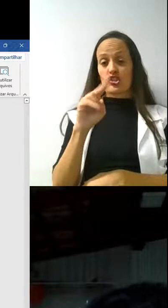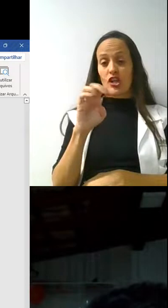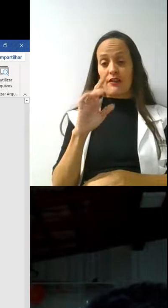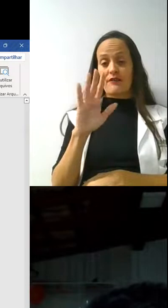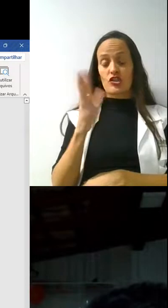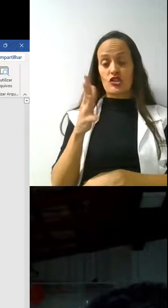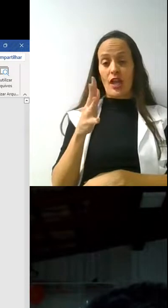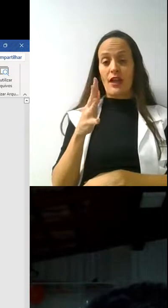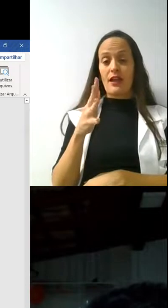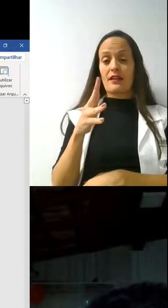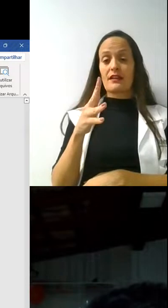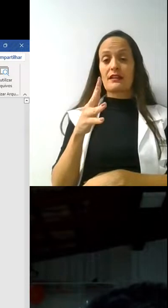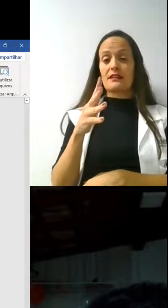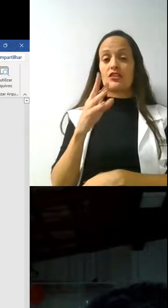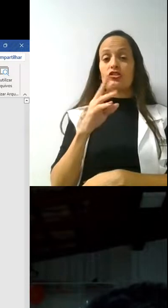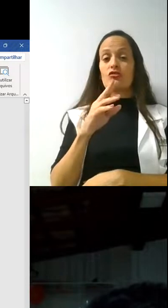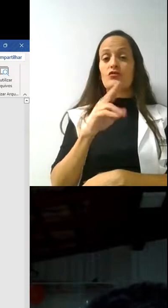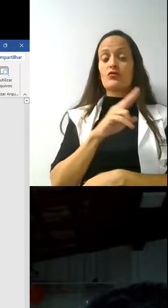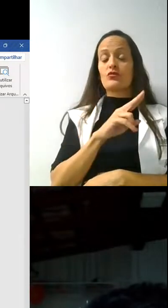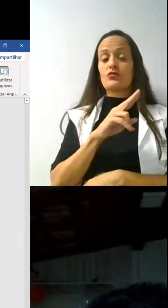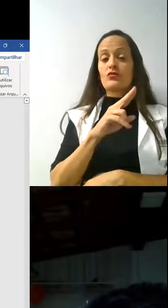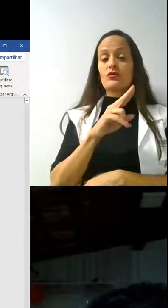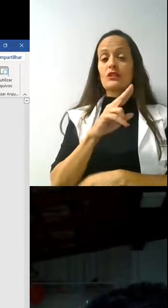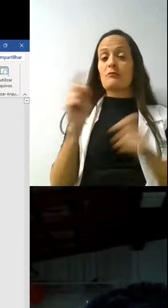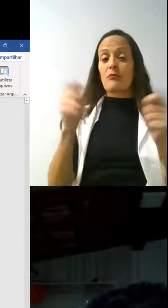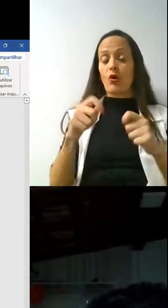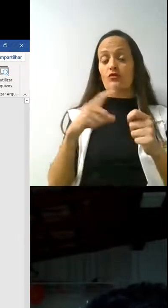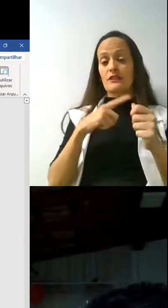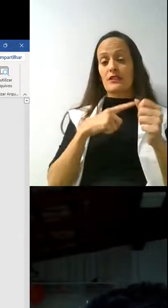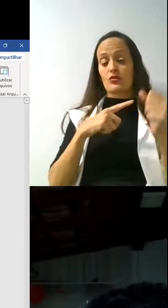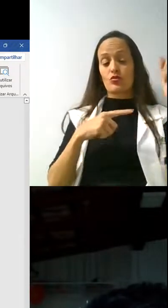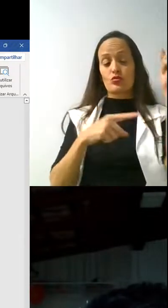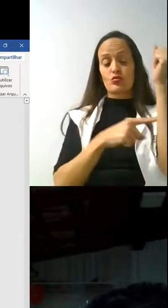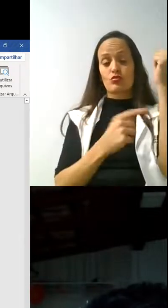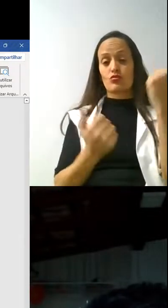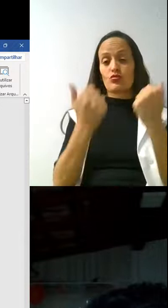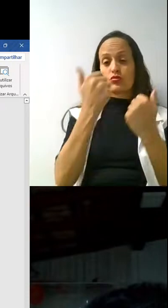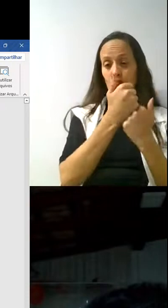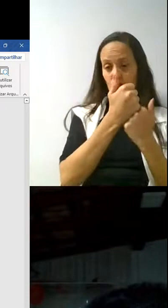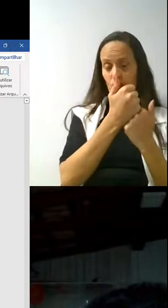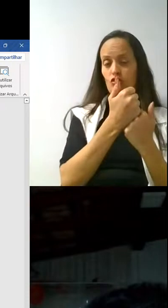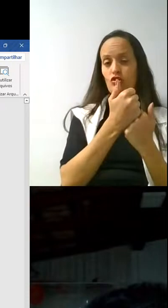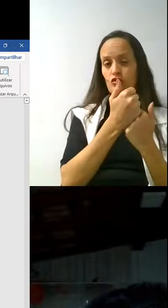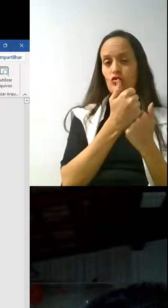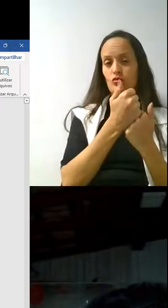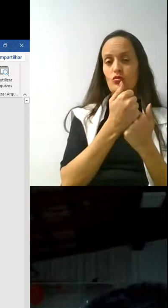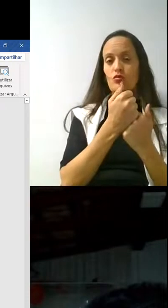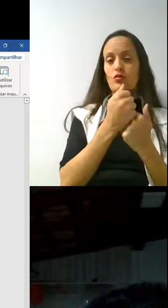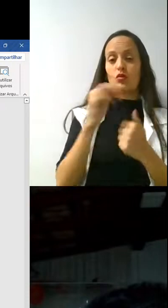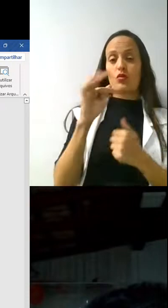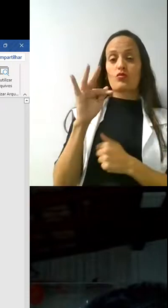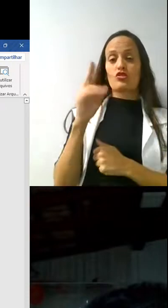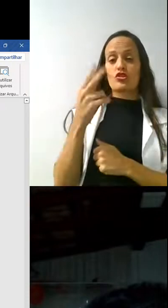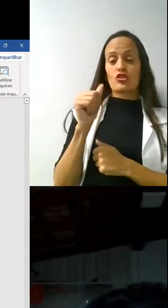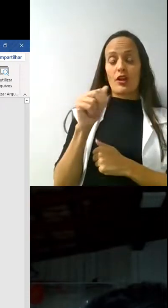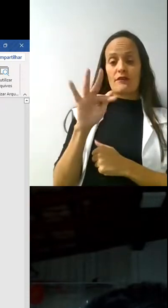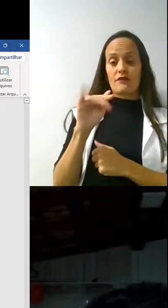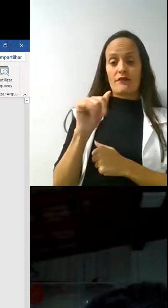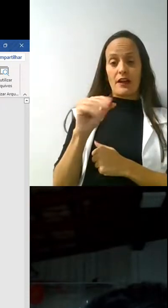NF, que vai ser substituído por um poste que tem o quê? Chave faca com abertura em